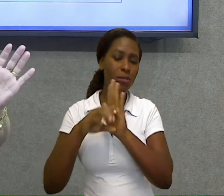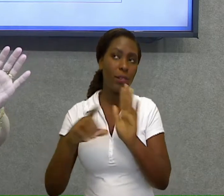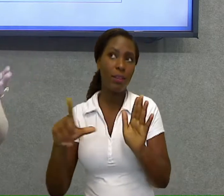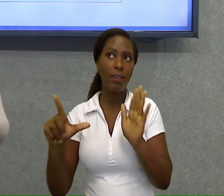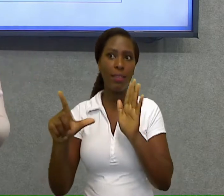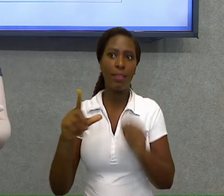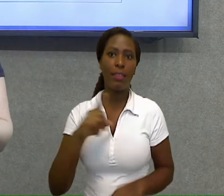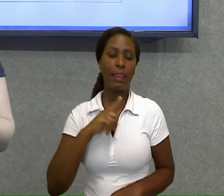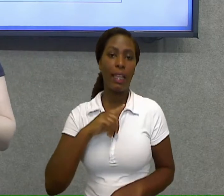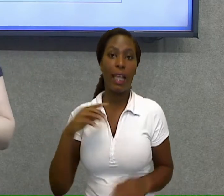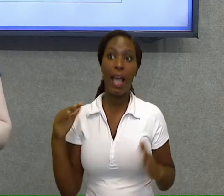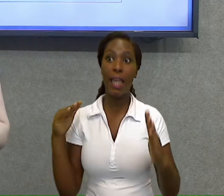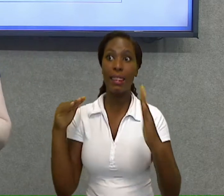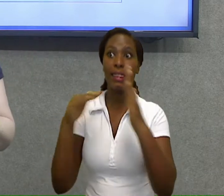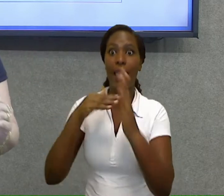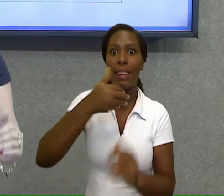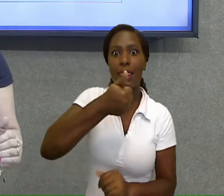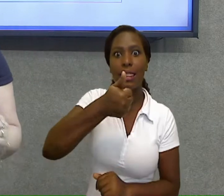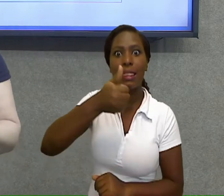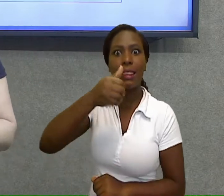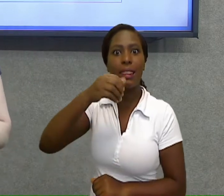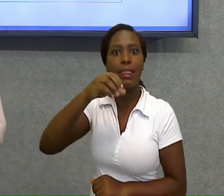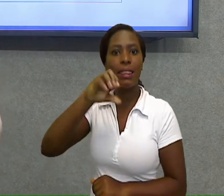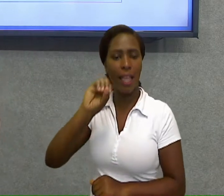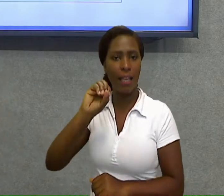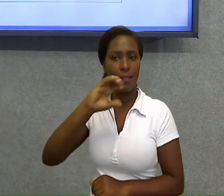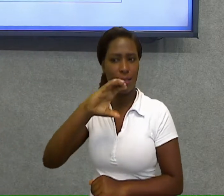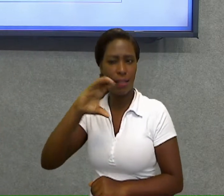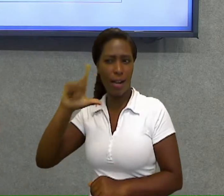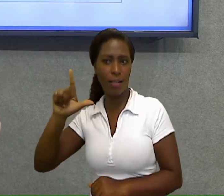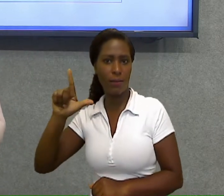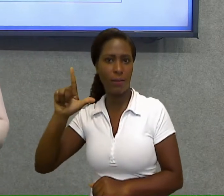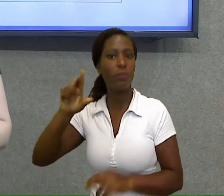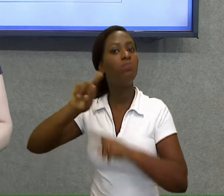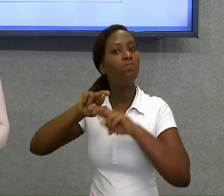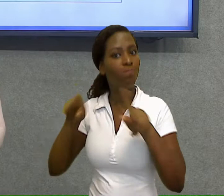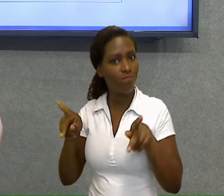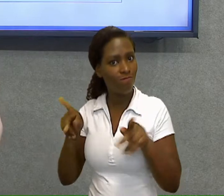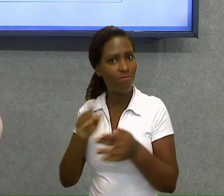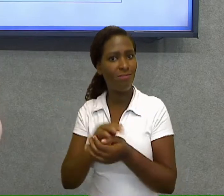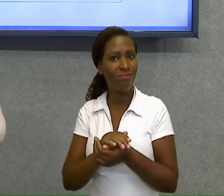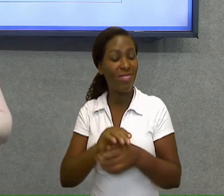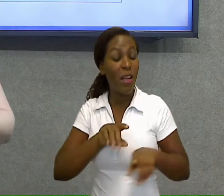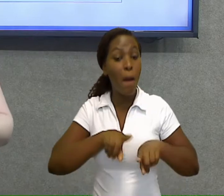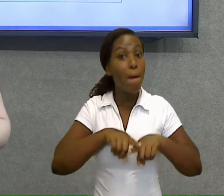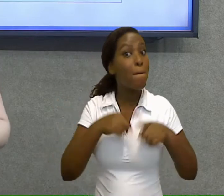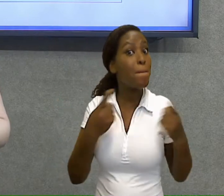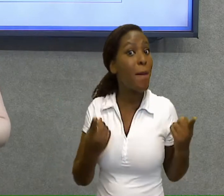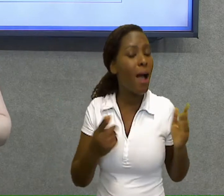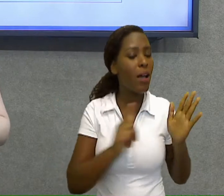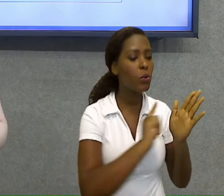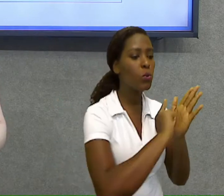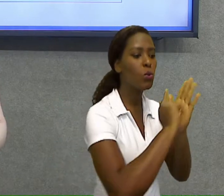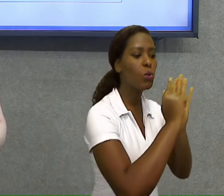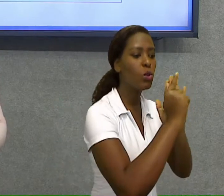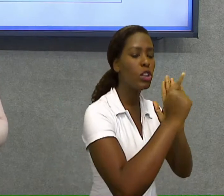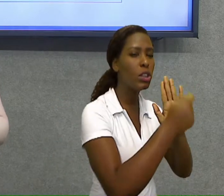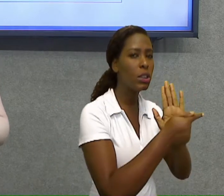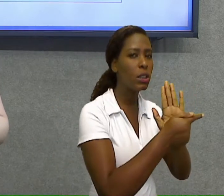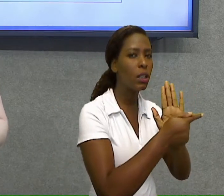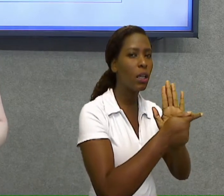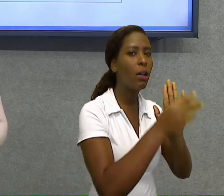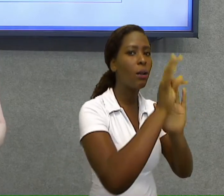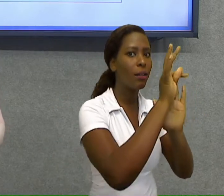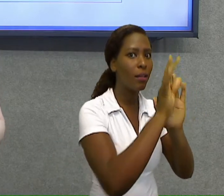categorias. Já quando eu falo de gêneros textuais, por sua vez, são as estruturas